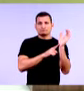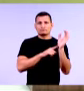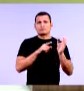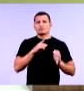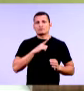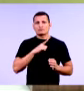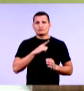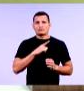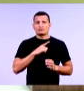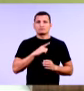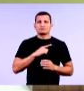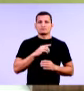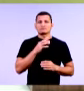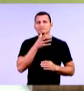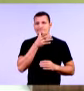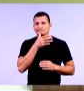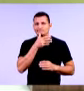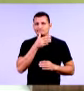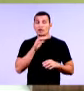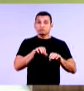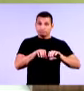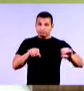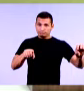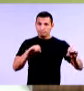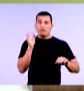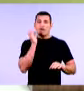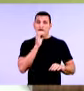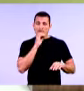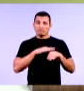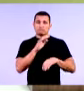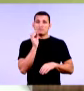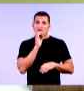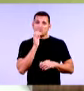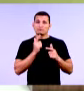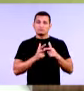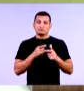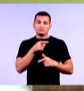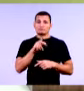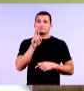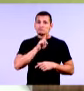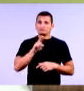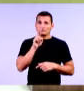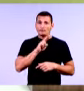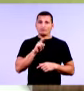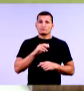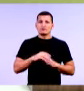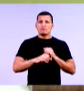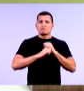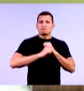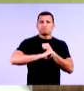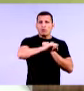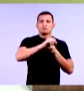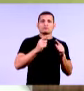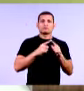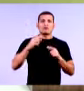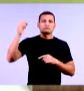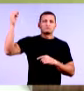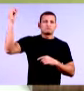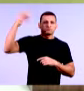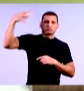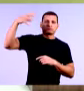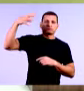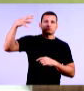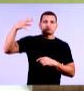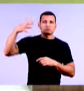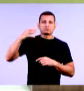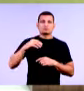cabos de fibra ótica são muito mais rápidos, porque eles utilizam, eles basicamente se utilizam da velocidade da luz, que é a coisa mais rápida que nós conhecemos